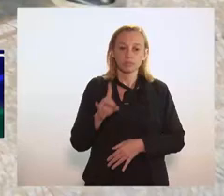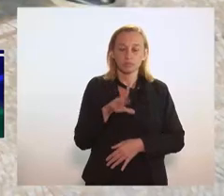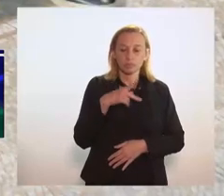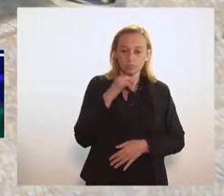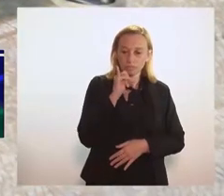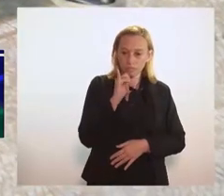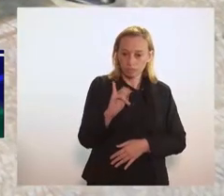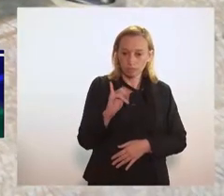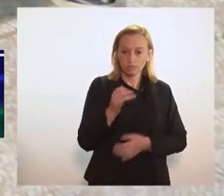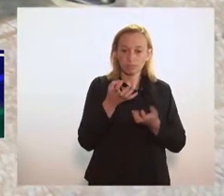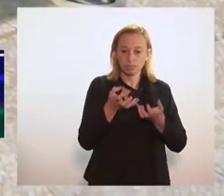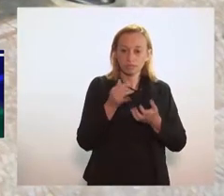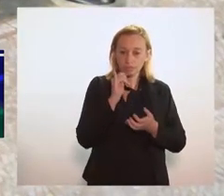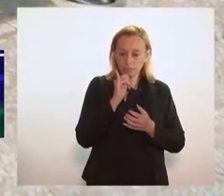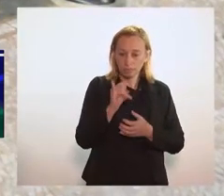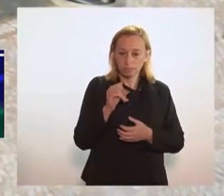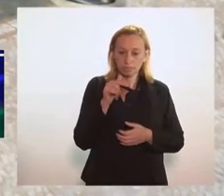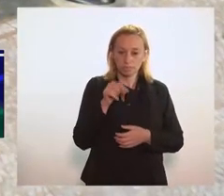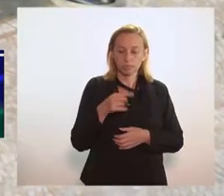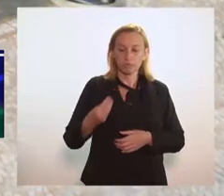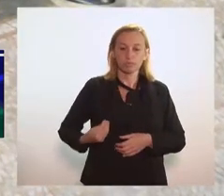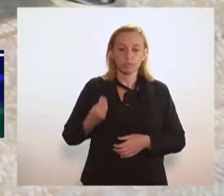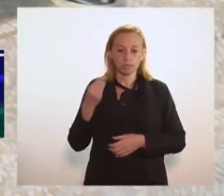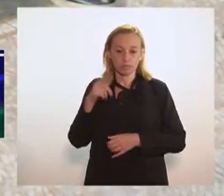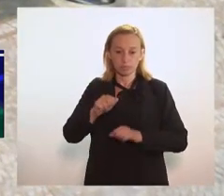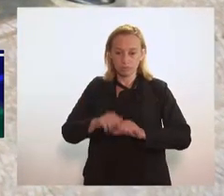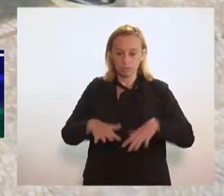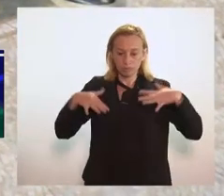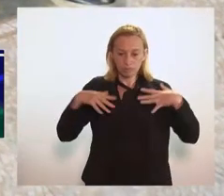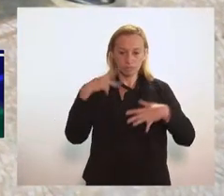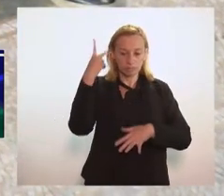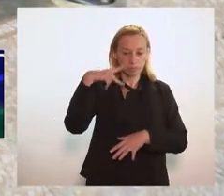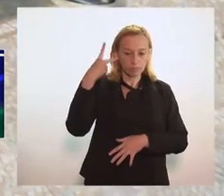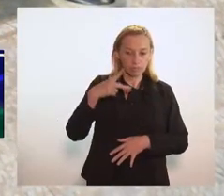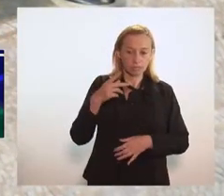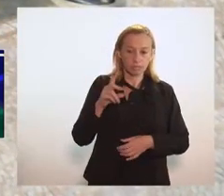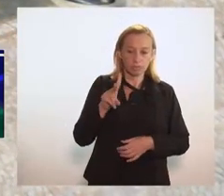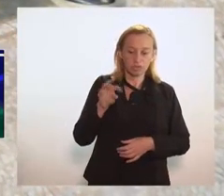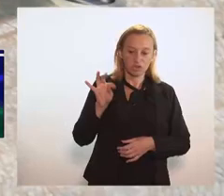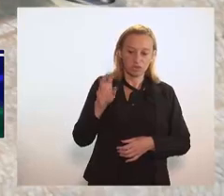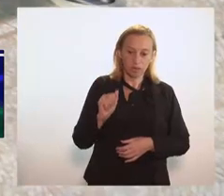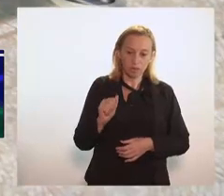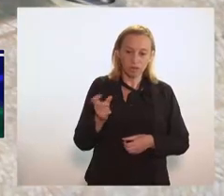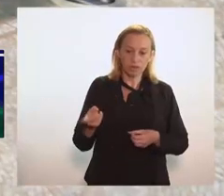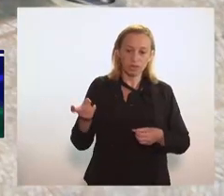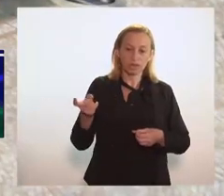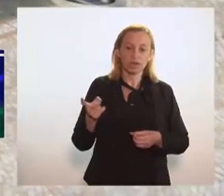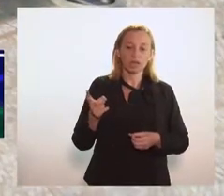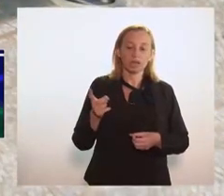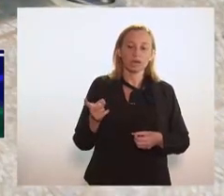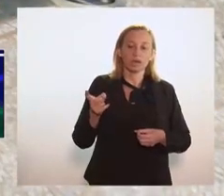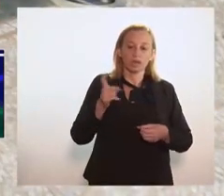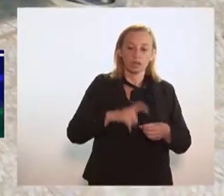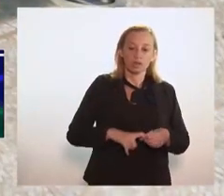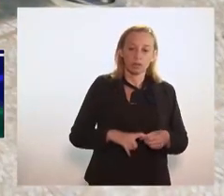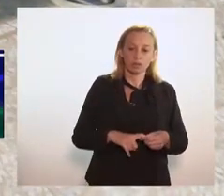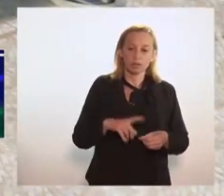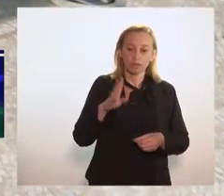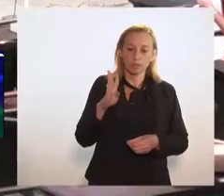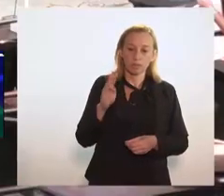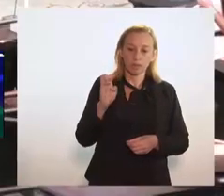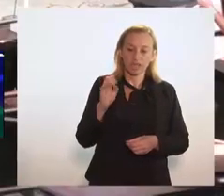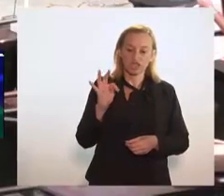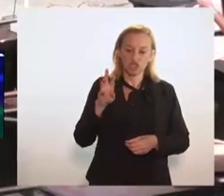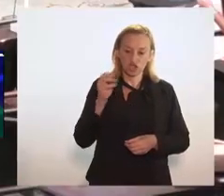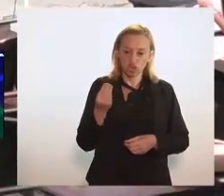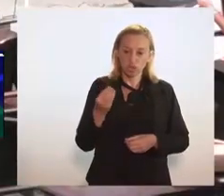Queria comunicar aqui a presença no plenário também do vereador de Volta Redonda, Betinho Albertassi. Queria registrar a presença do vereador. Seja